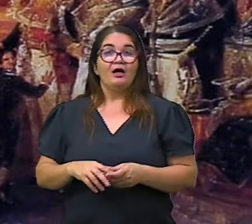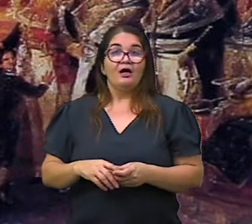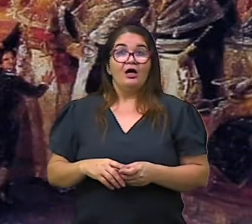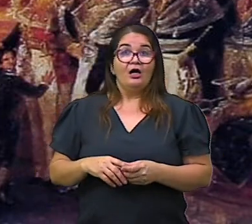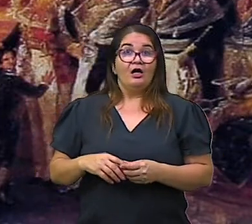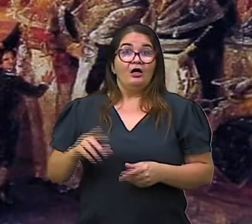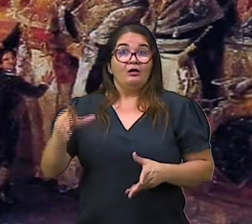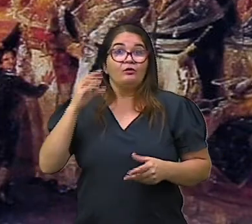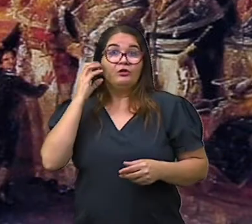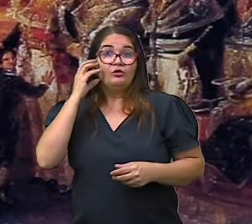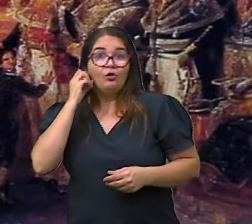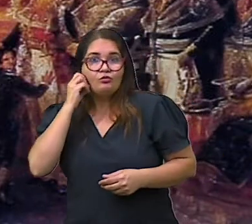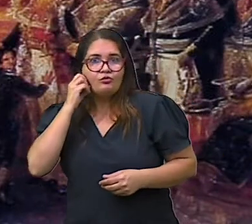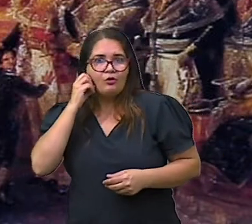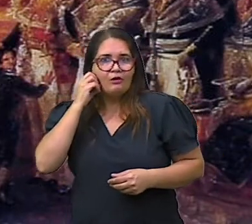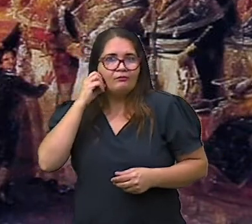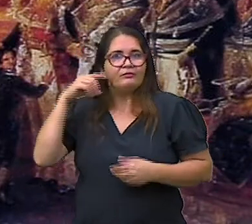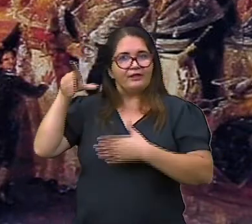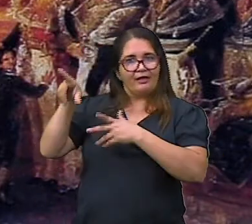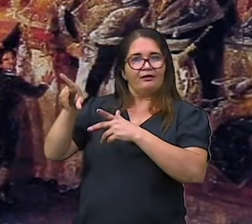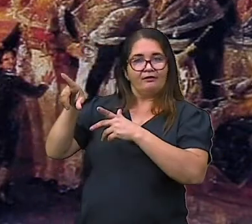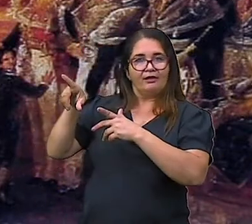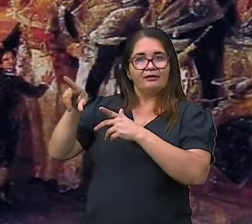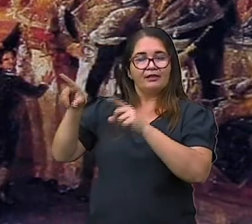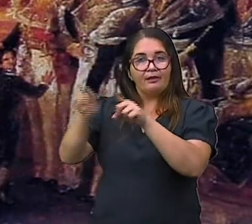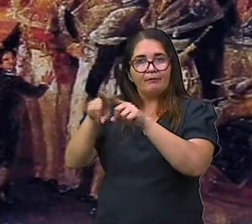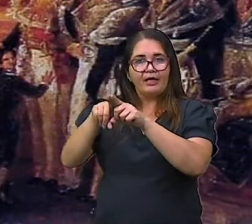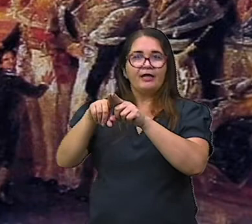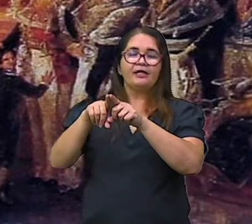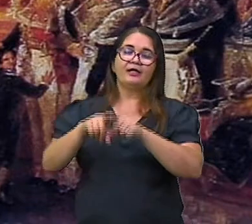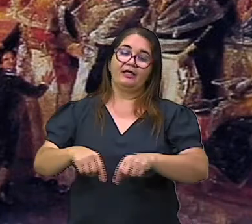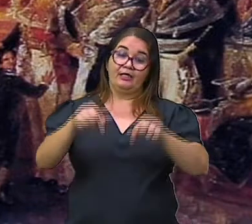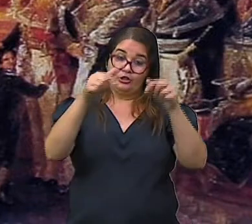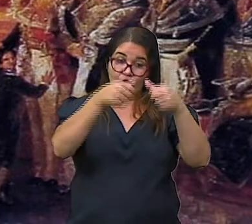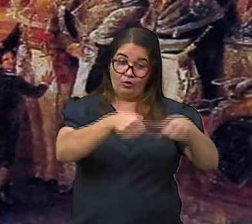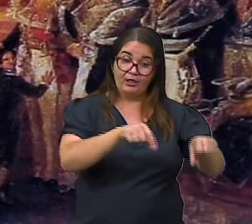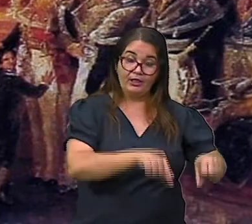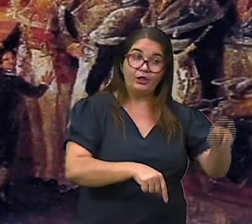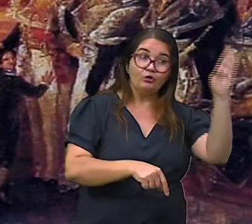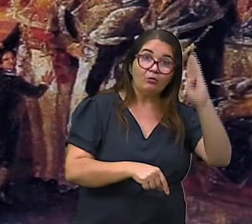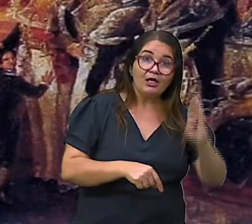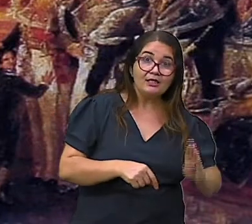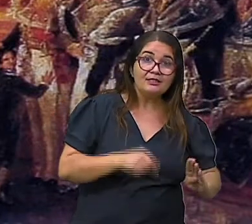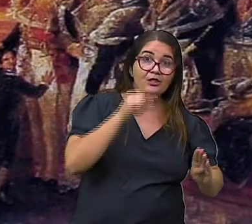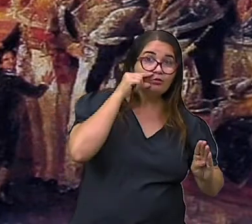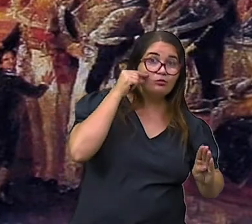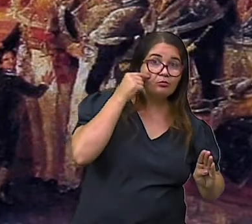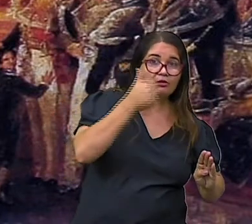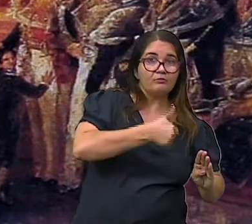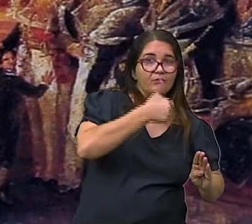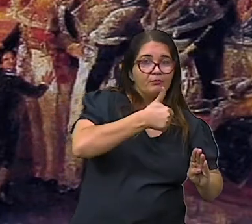I, ainda novo. Depois ele consegue